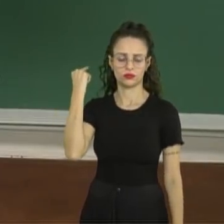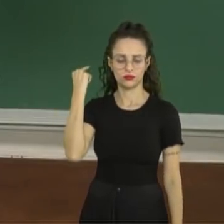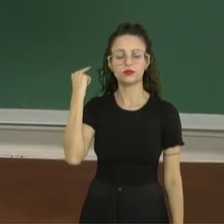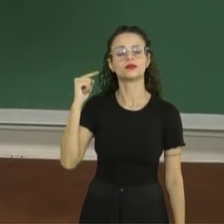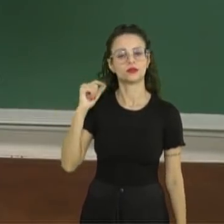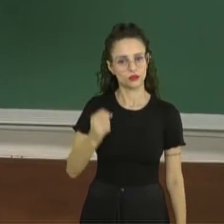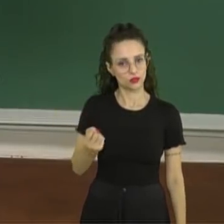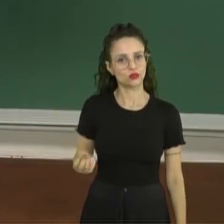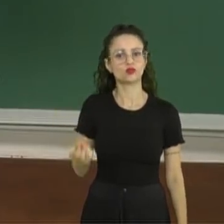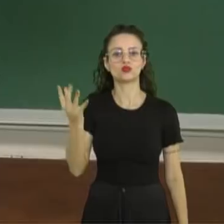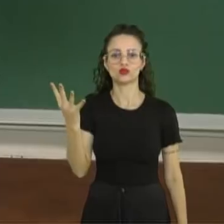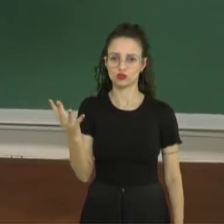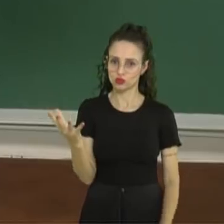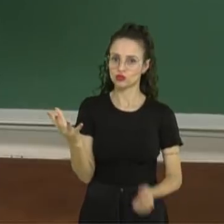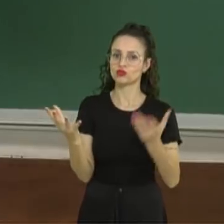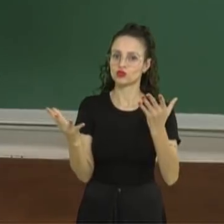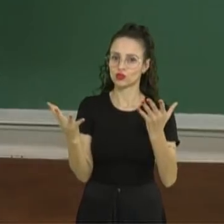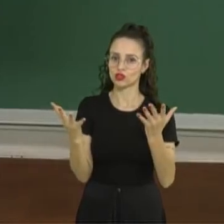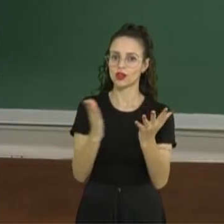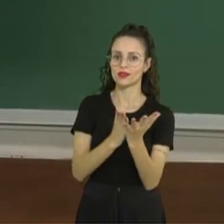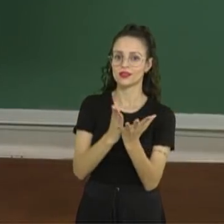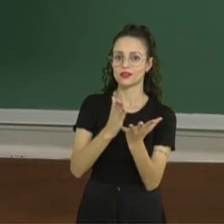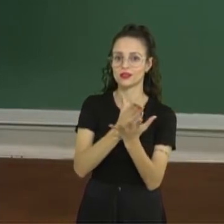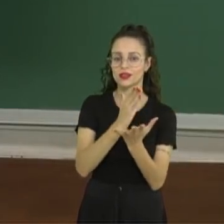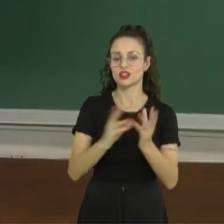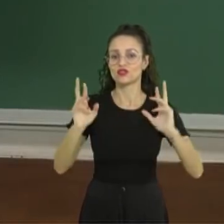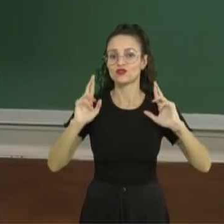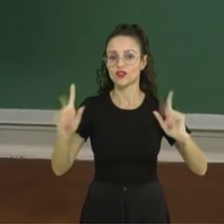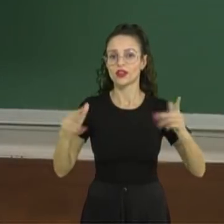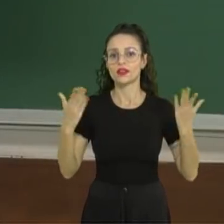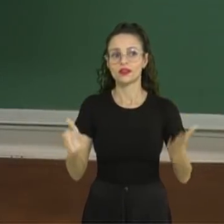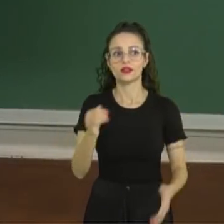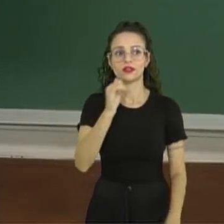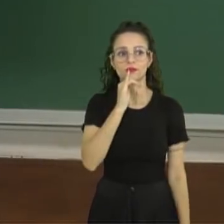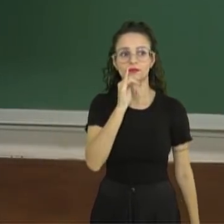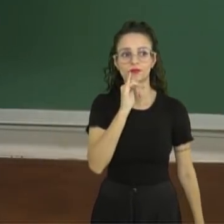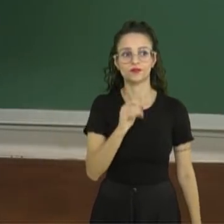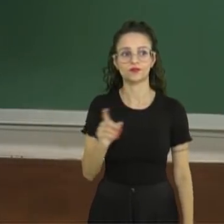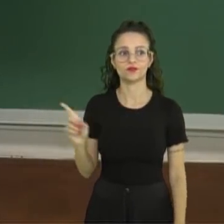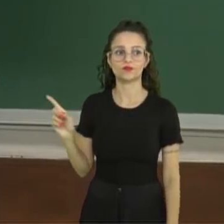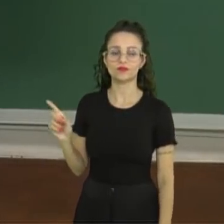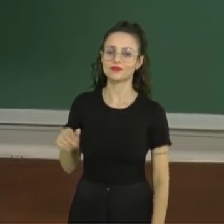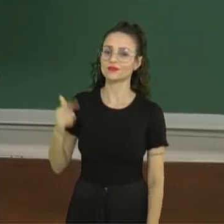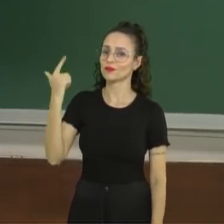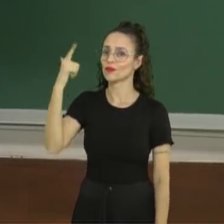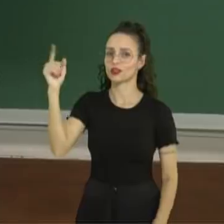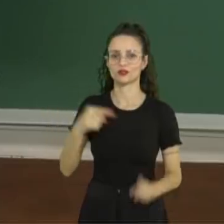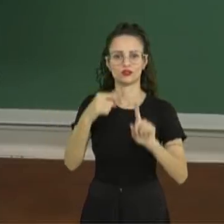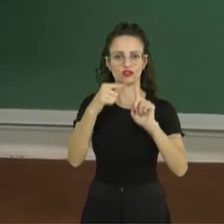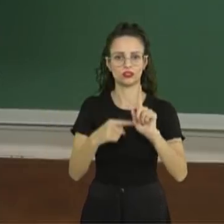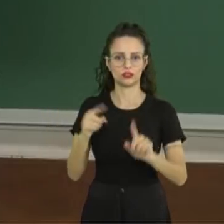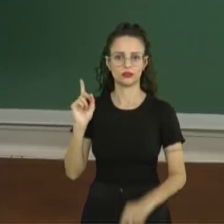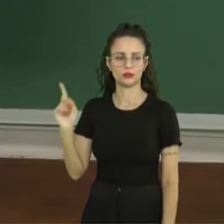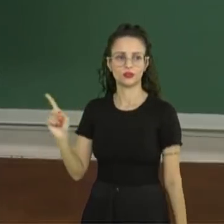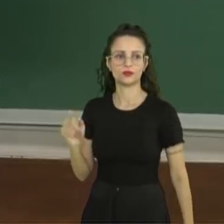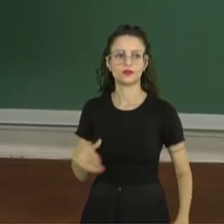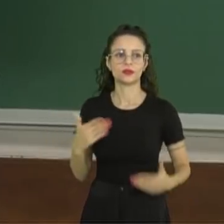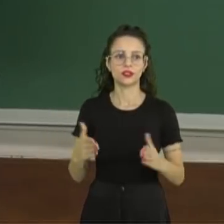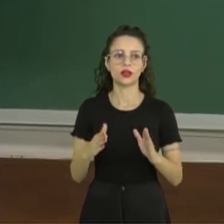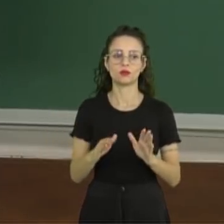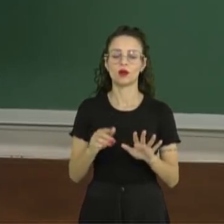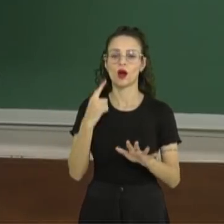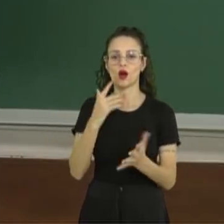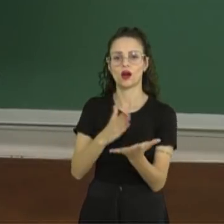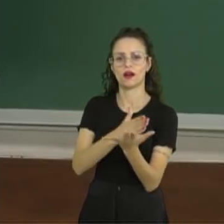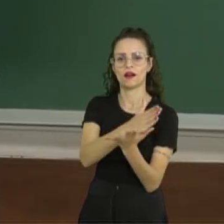e surgiram com linhas diferentes. Por exemplo, o Homo erectus já é uma outra linha que veio de um primata, e